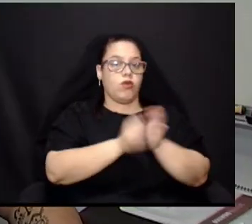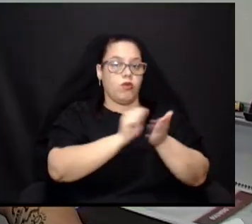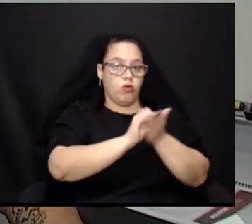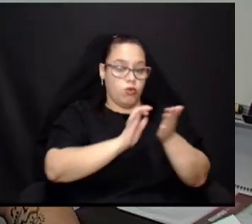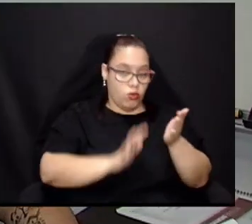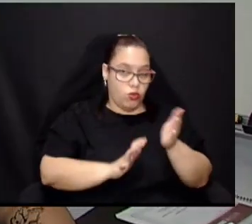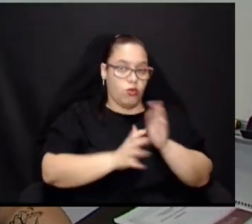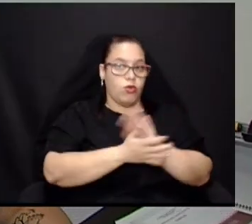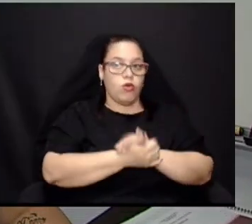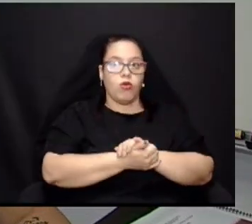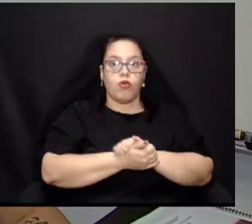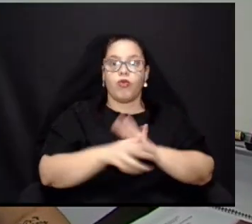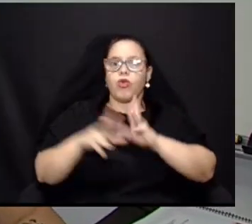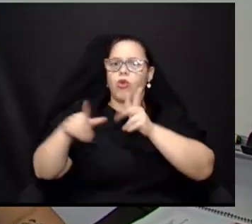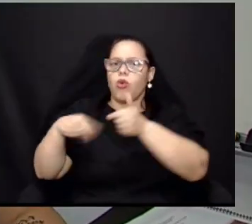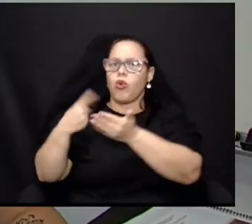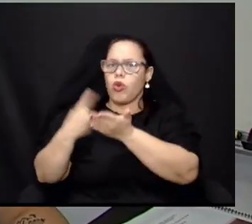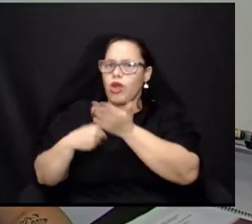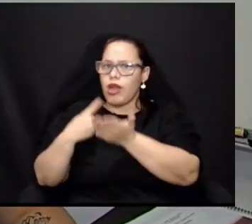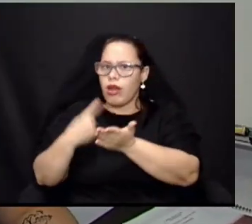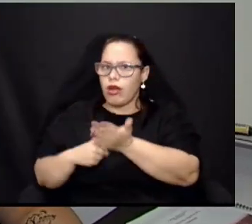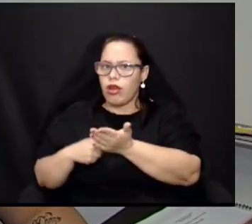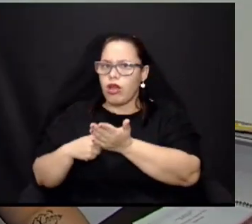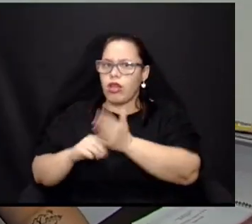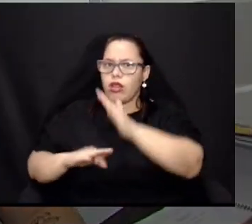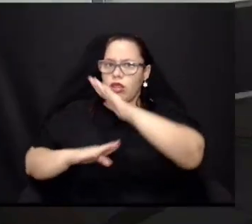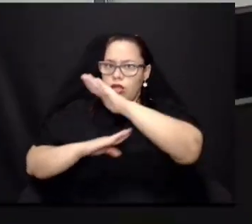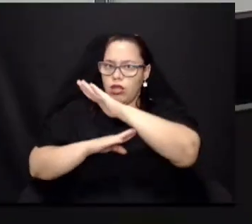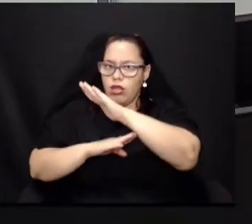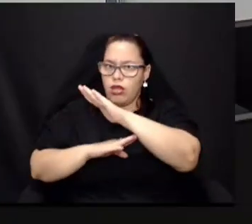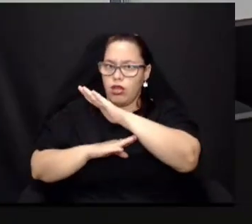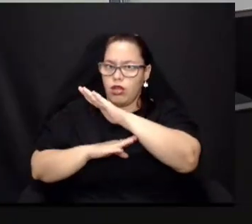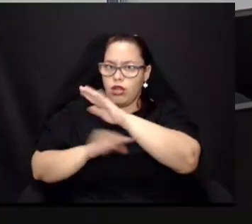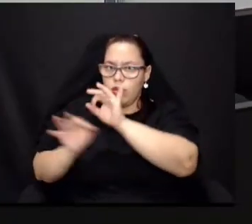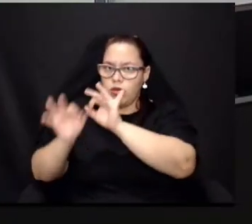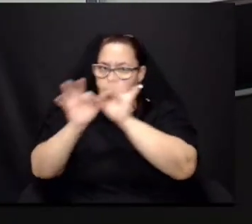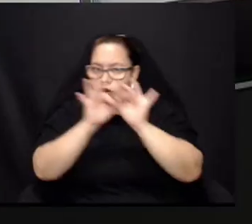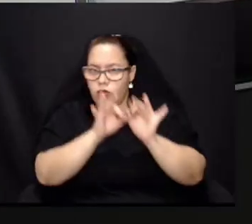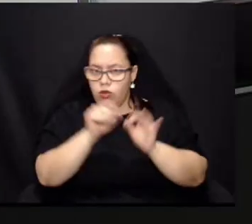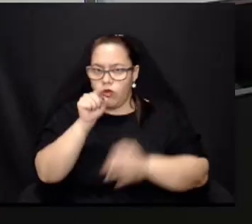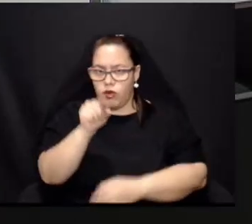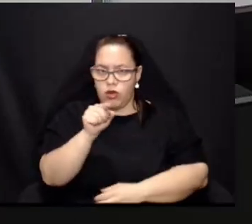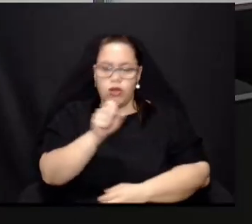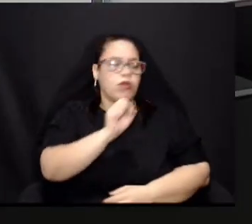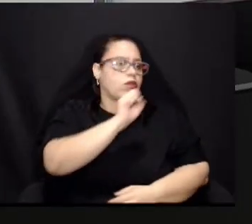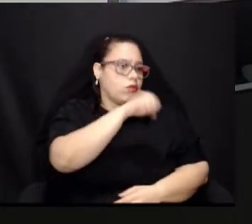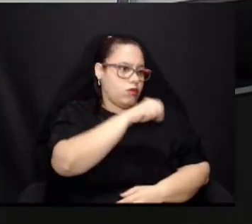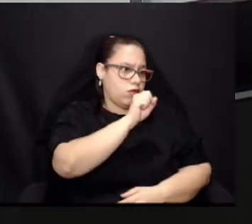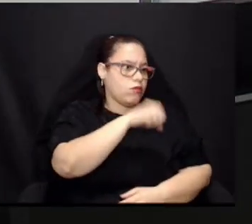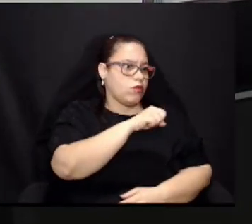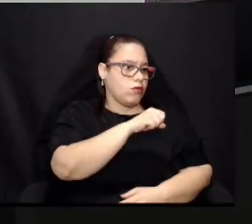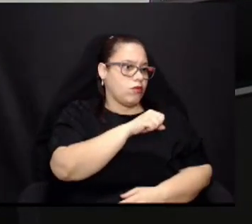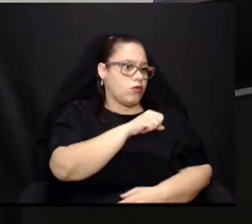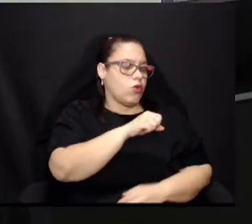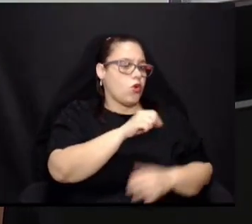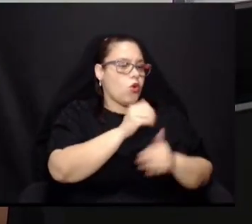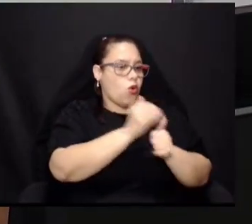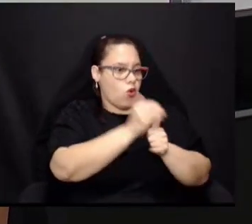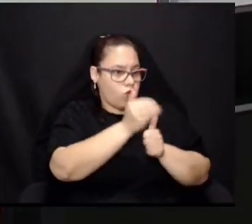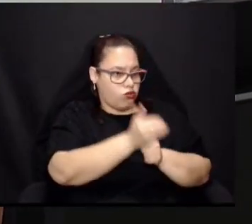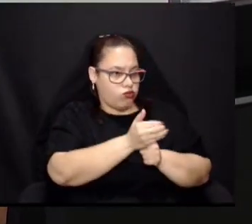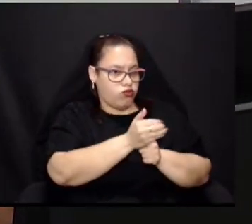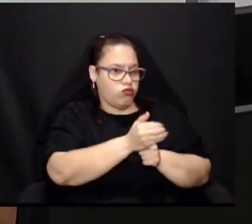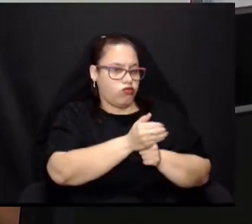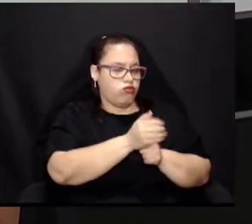a agenda, então, aqui da Câmara passa por vocês, basicamente. Exatamente. Quando o gabinete ou o setor pensa em fazer um